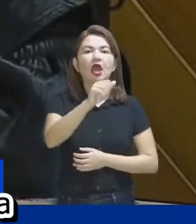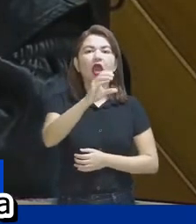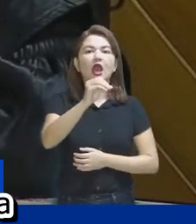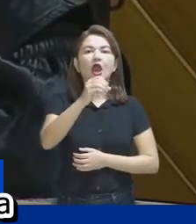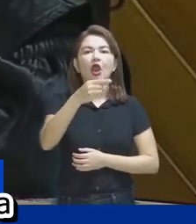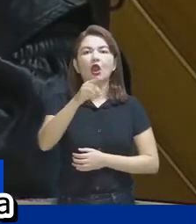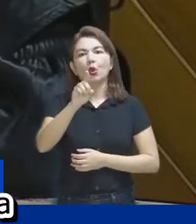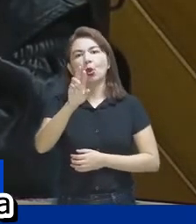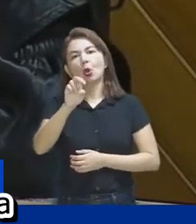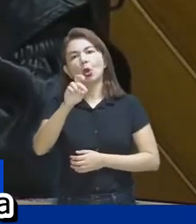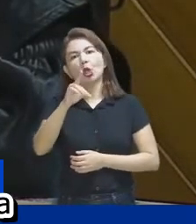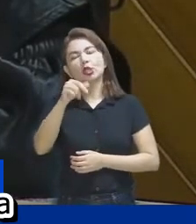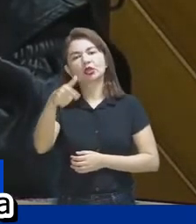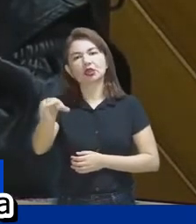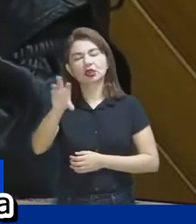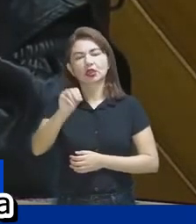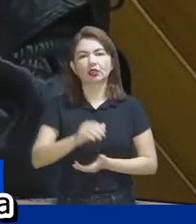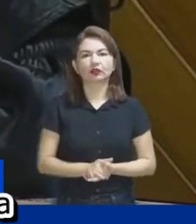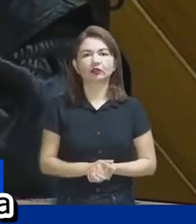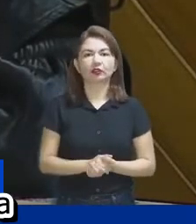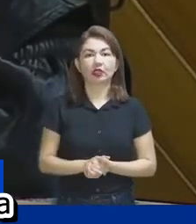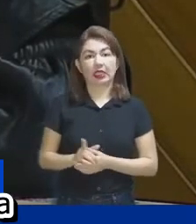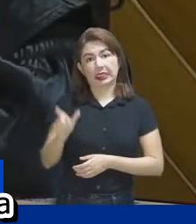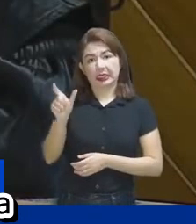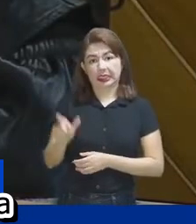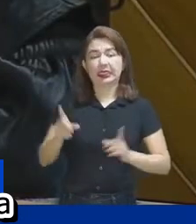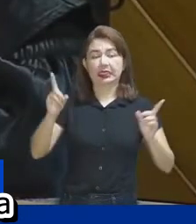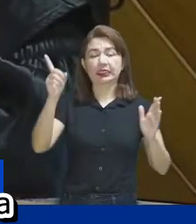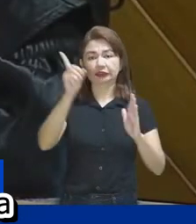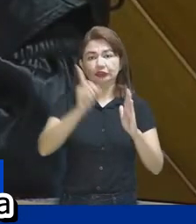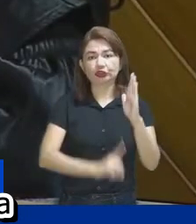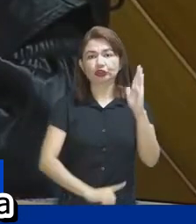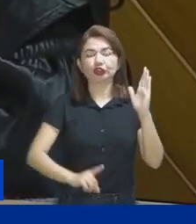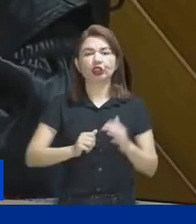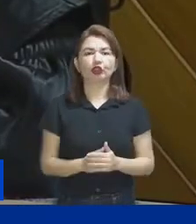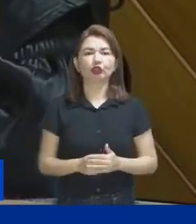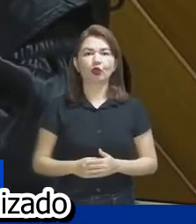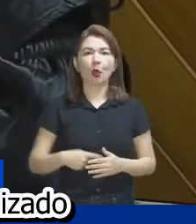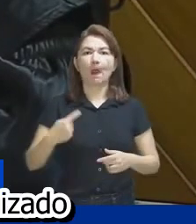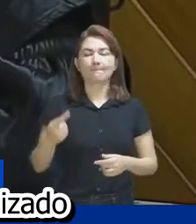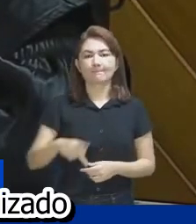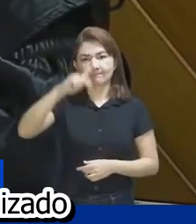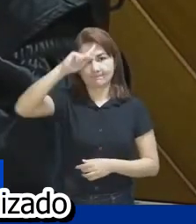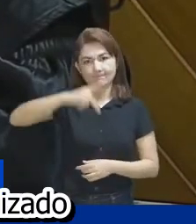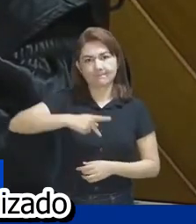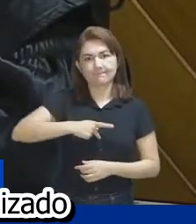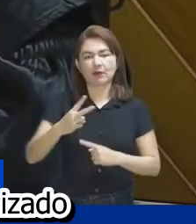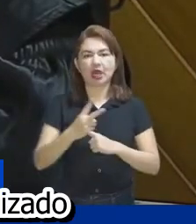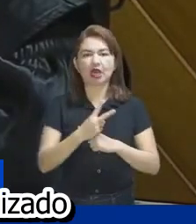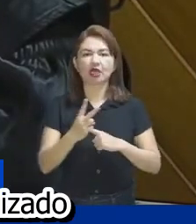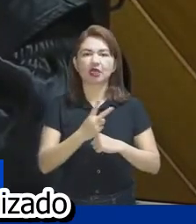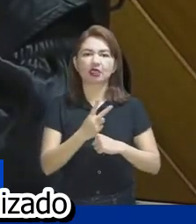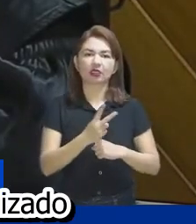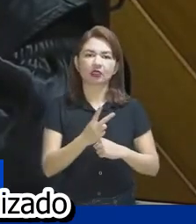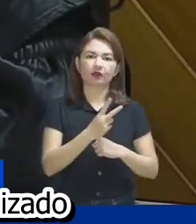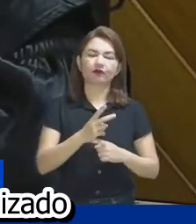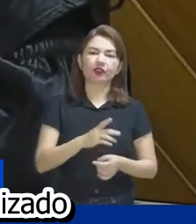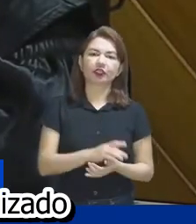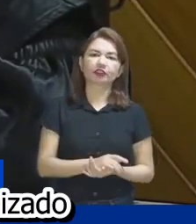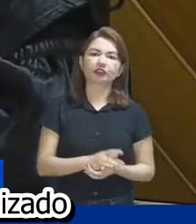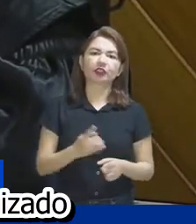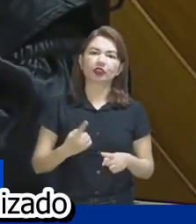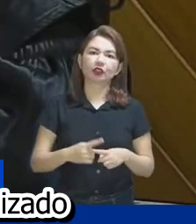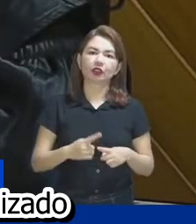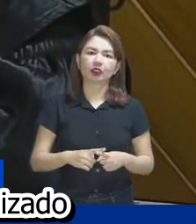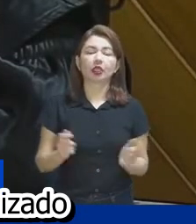cerceamento do seu direito à ampla defesa e ao contraditório, impondo-se, por consequente, a invalidação do julgado para que lhe seja